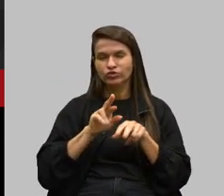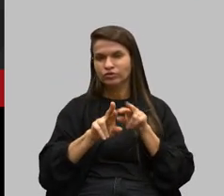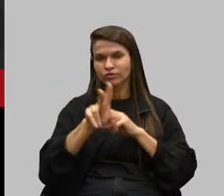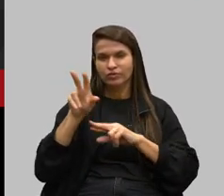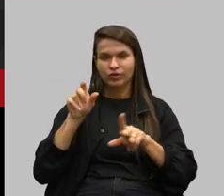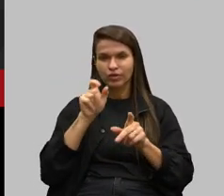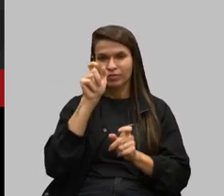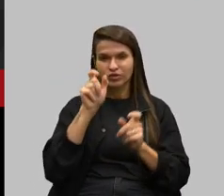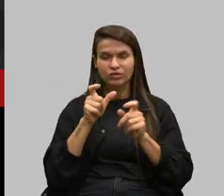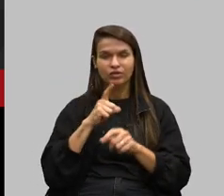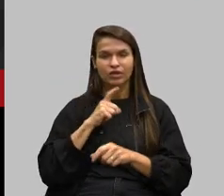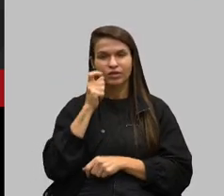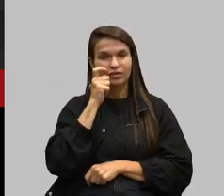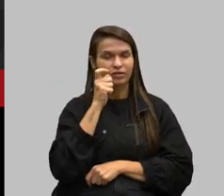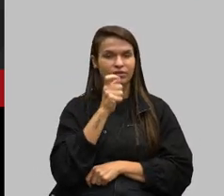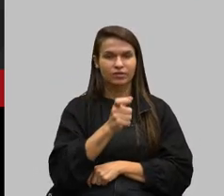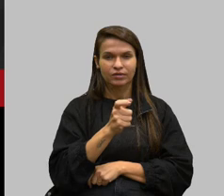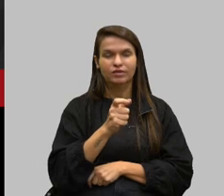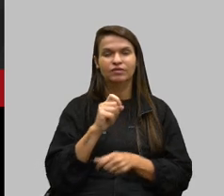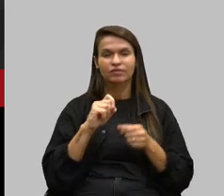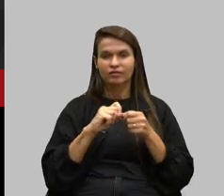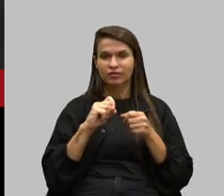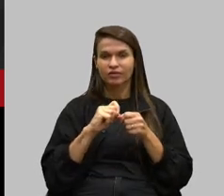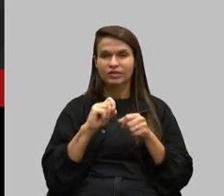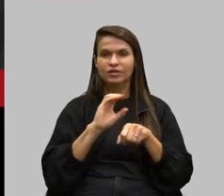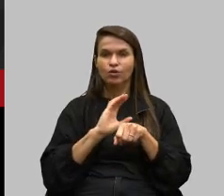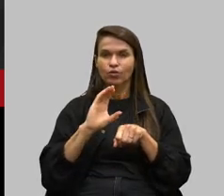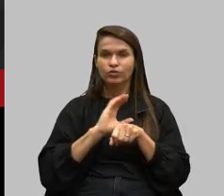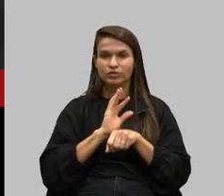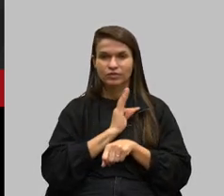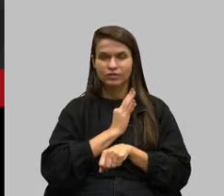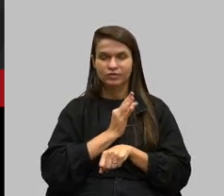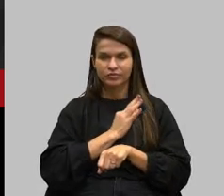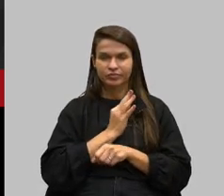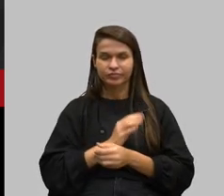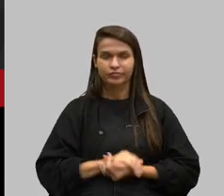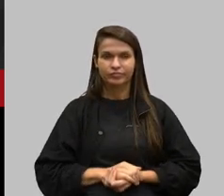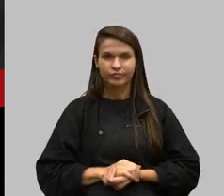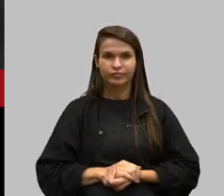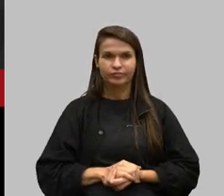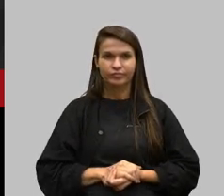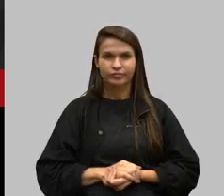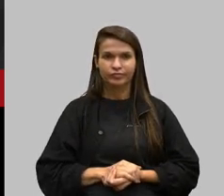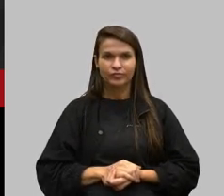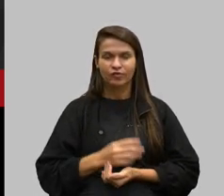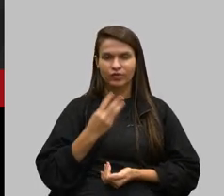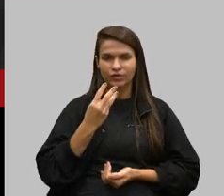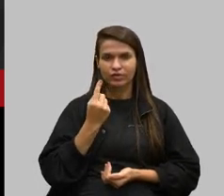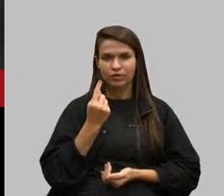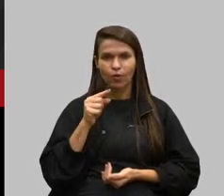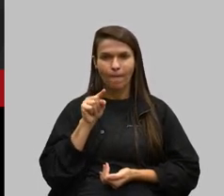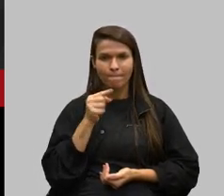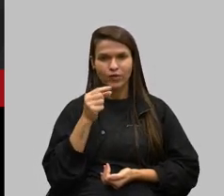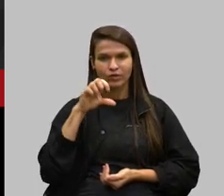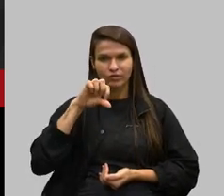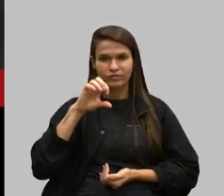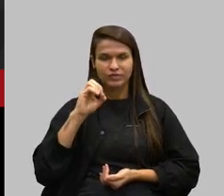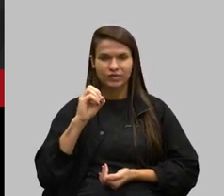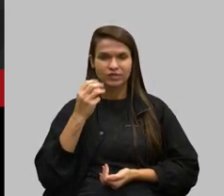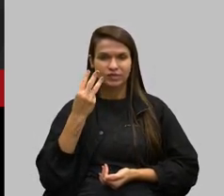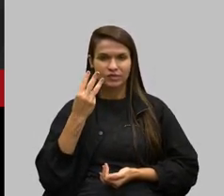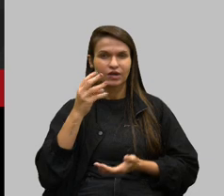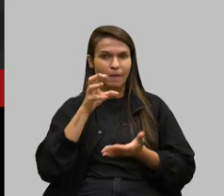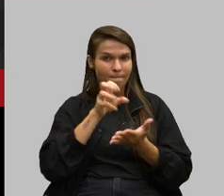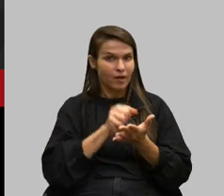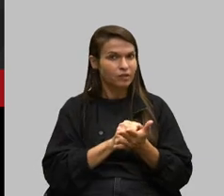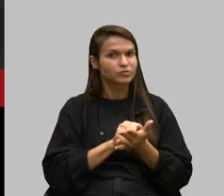TM interesse em fazer curso técnico eh foram 31903 matrículas um